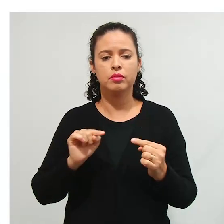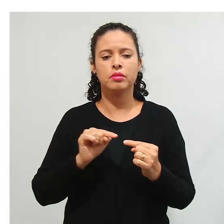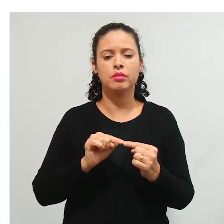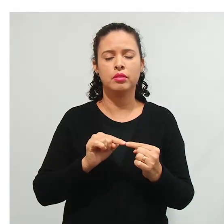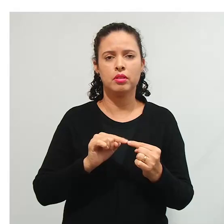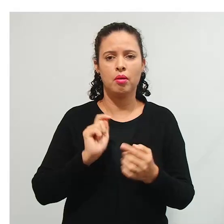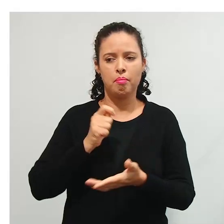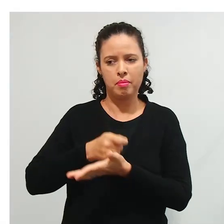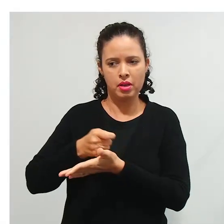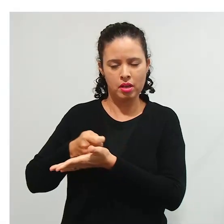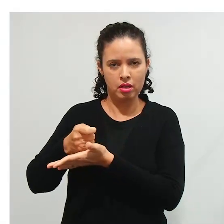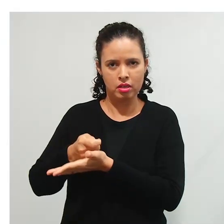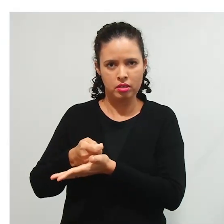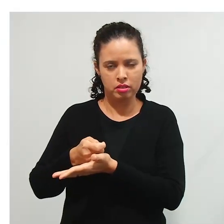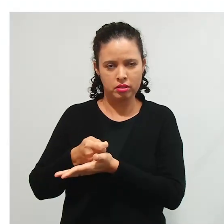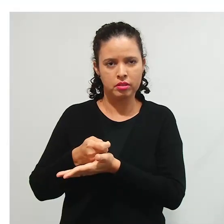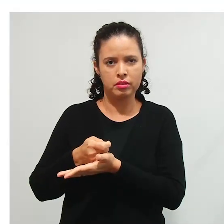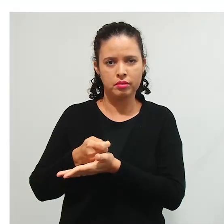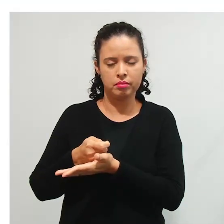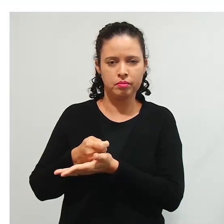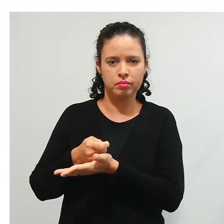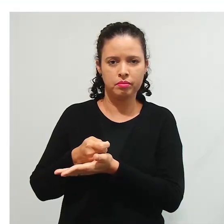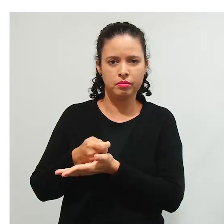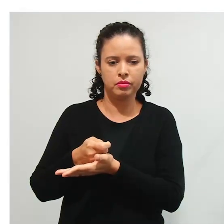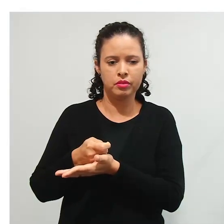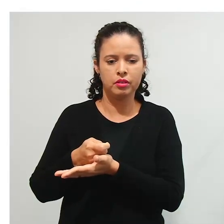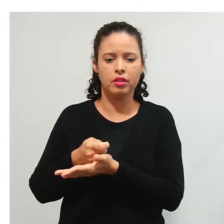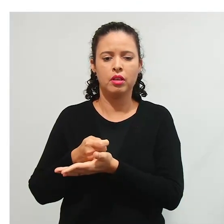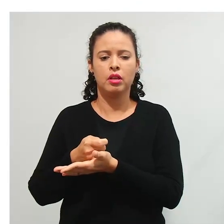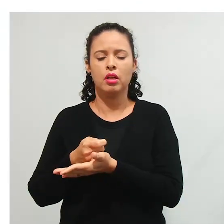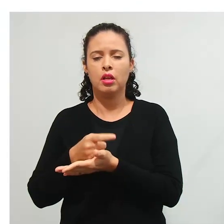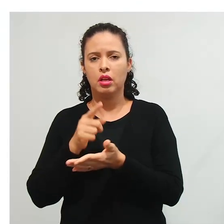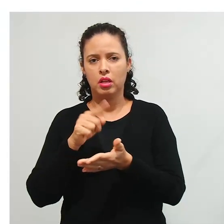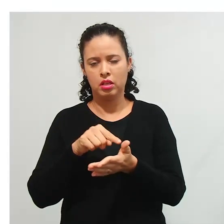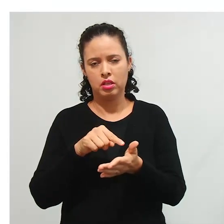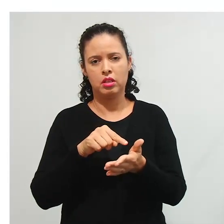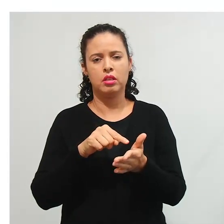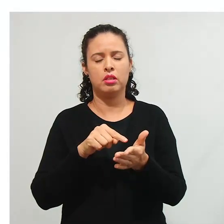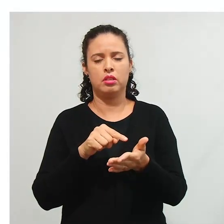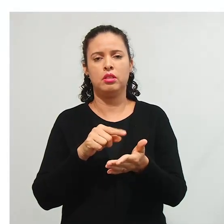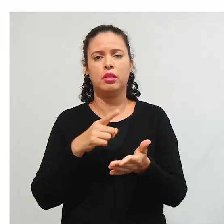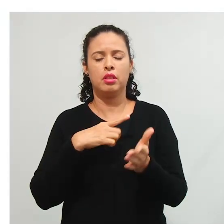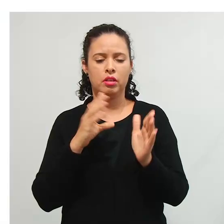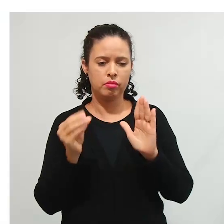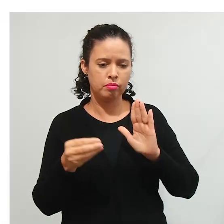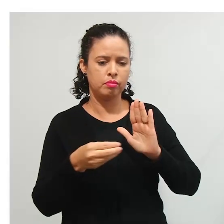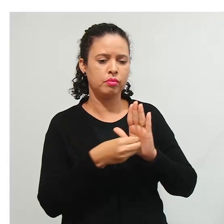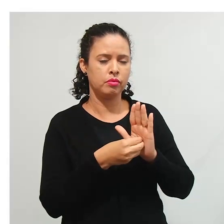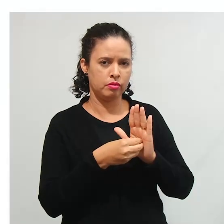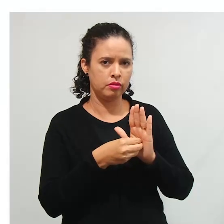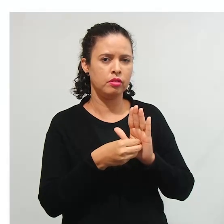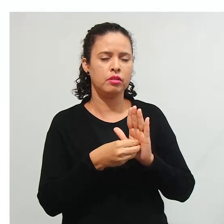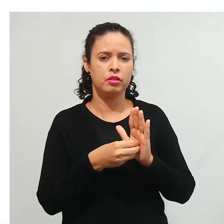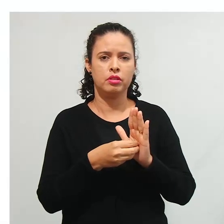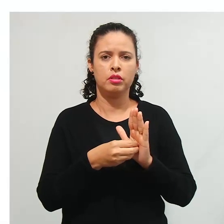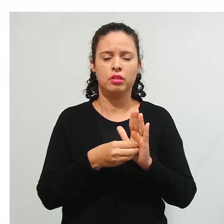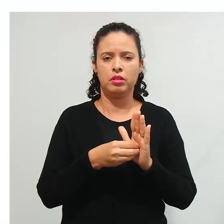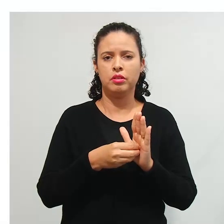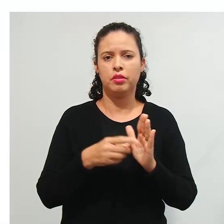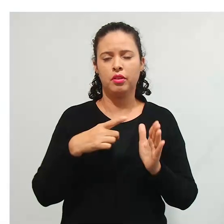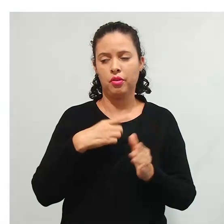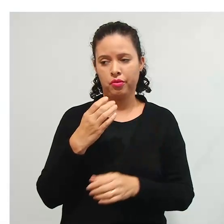serão pagas prioritariamente, conforme, é claro, disponibilidade